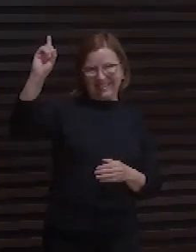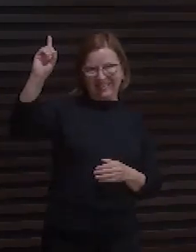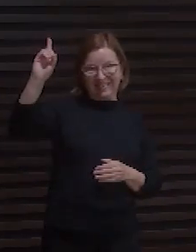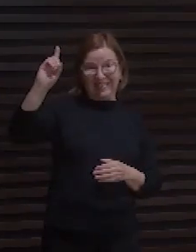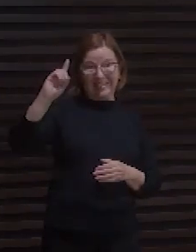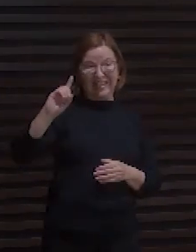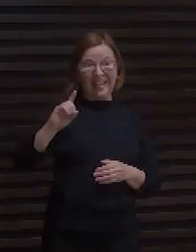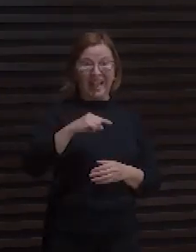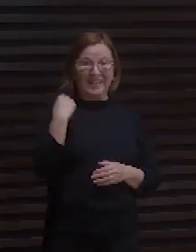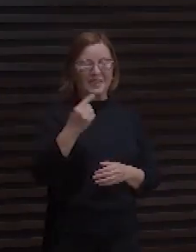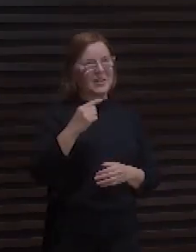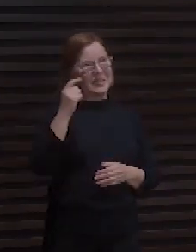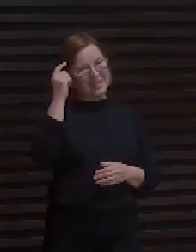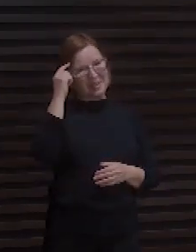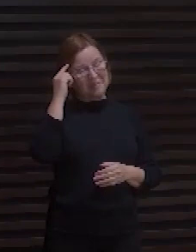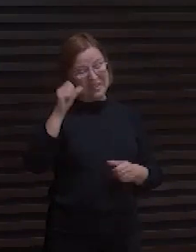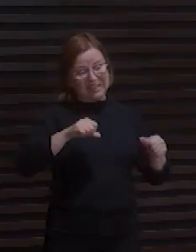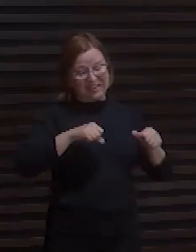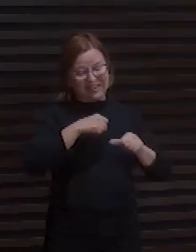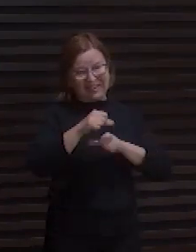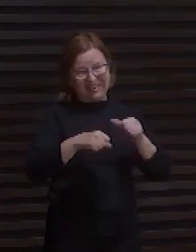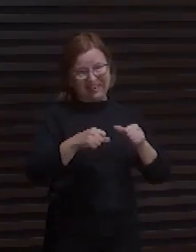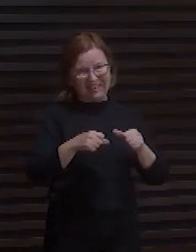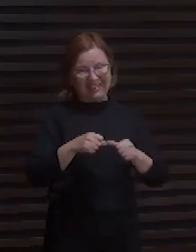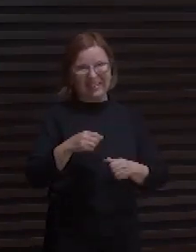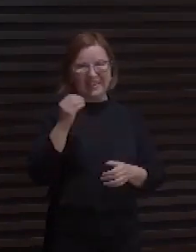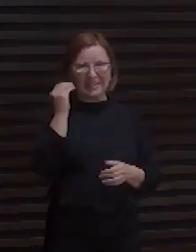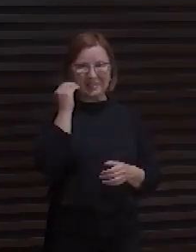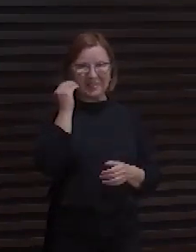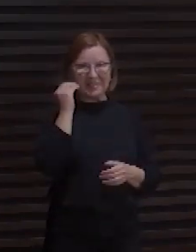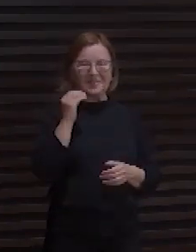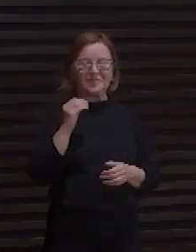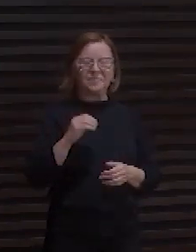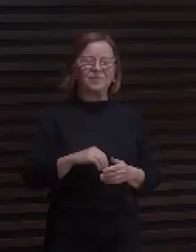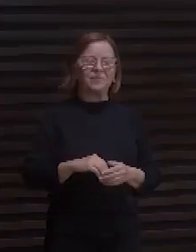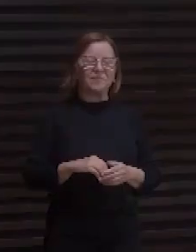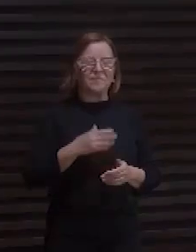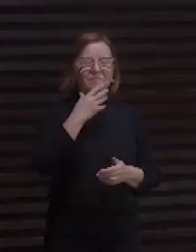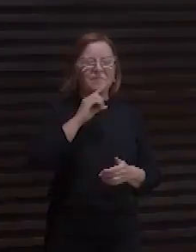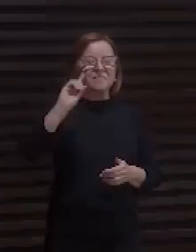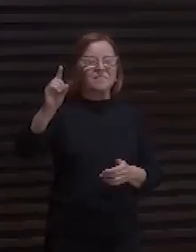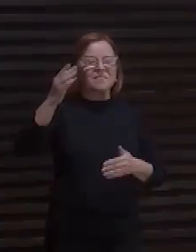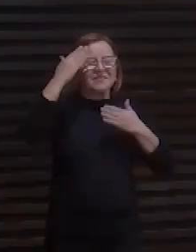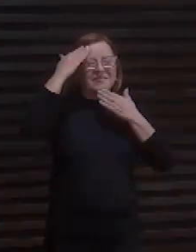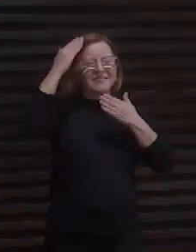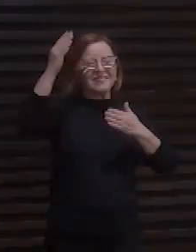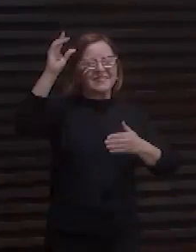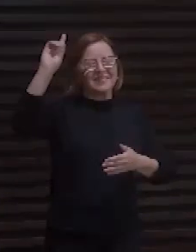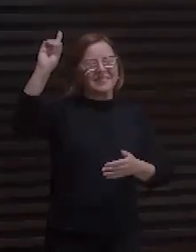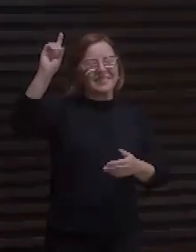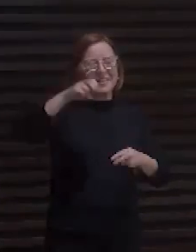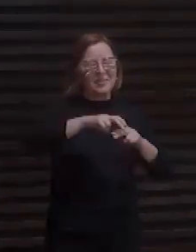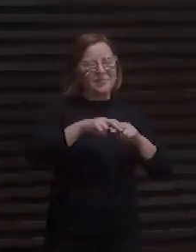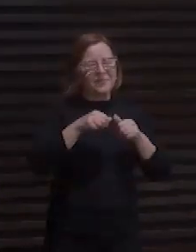mente renovada e experimentarmos a vontade do Senhor. Vamos orar. Pai, nós damos graças a Ti por